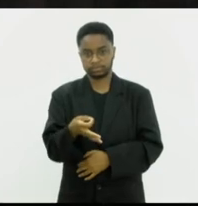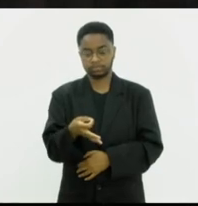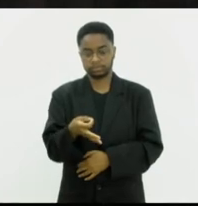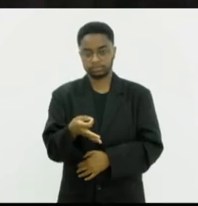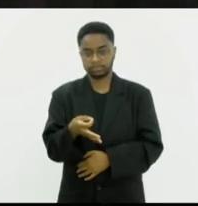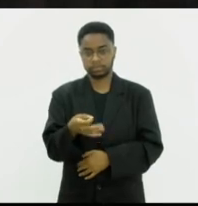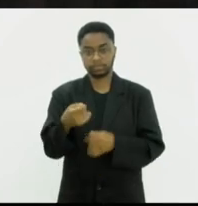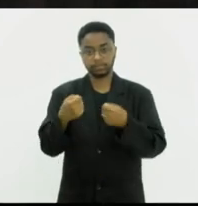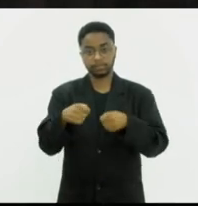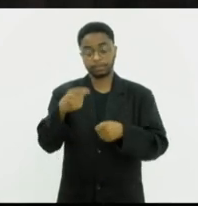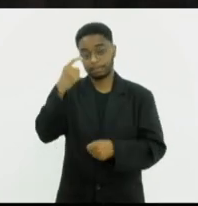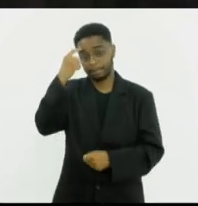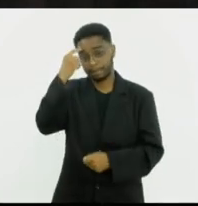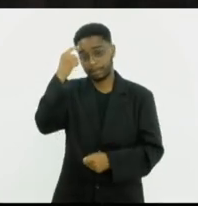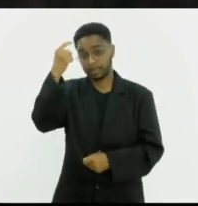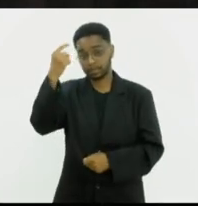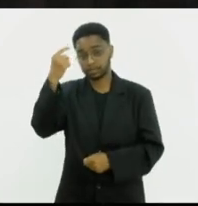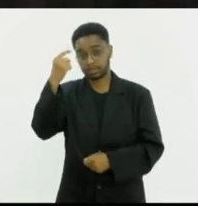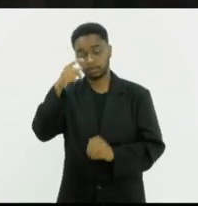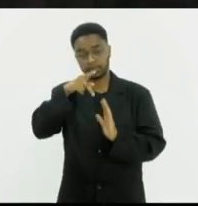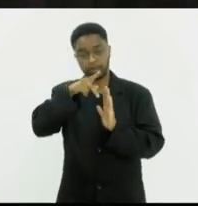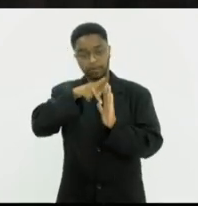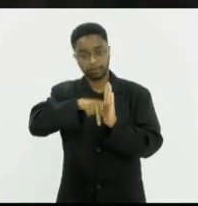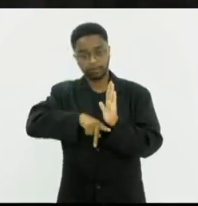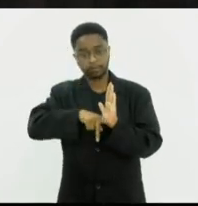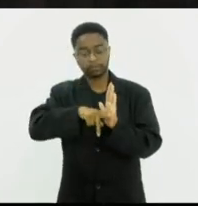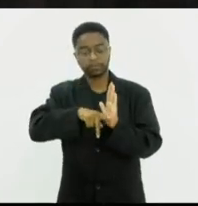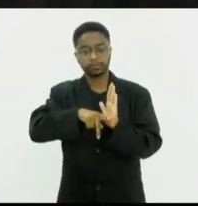é pensar em projetos